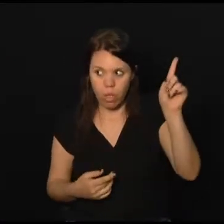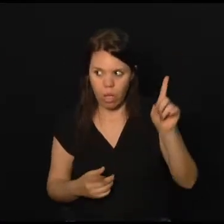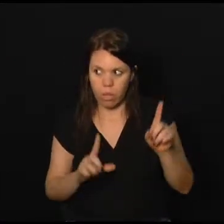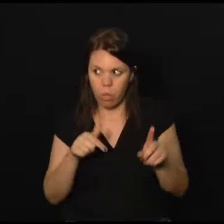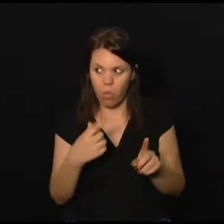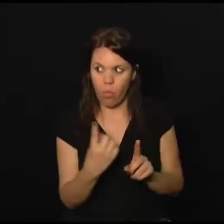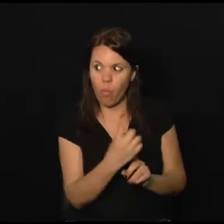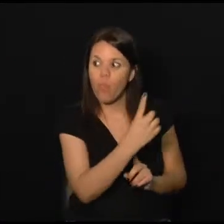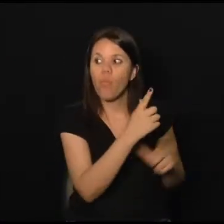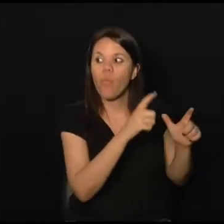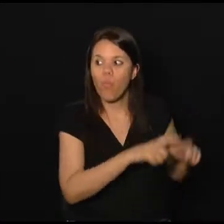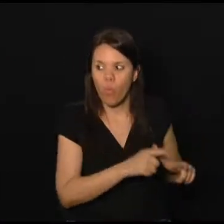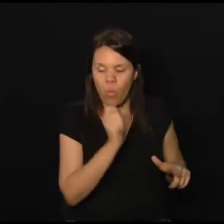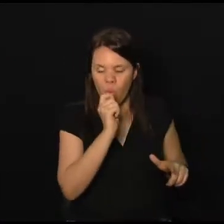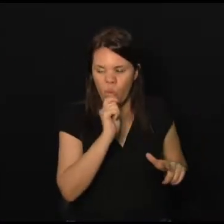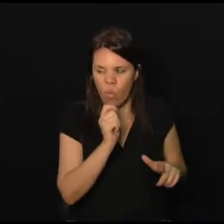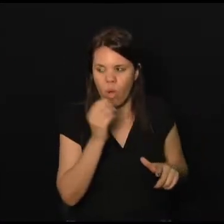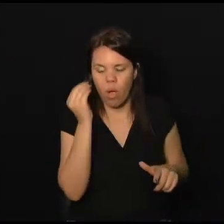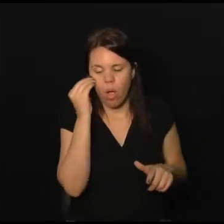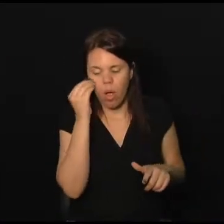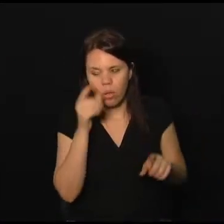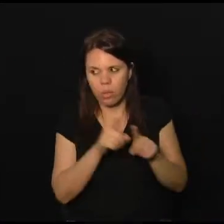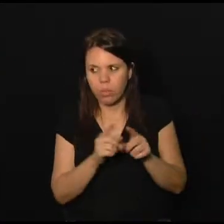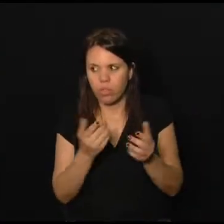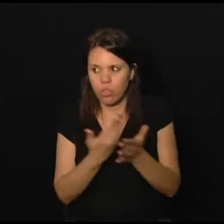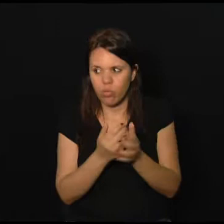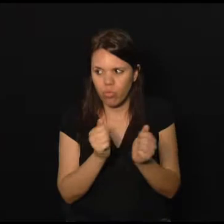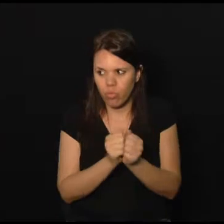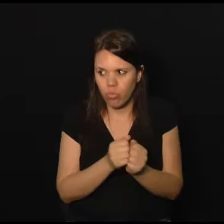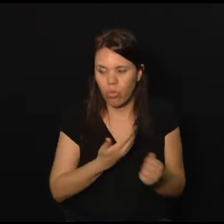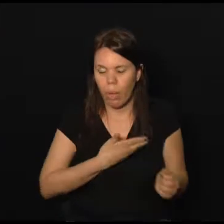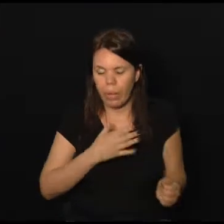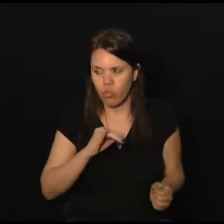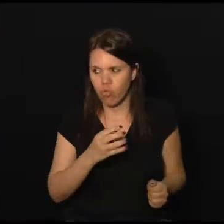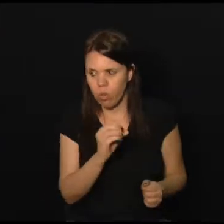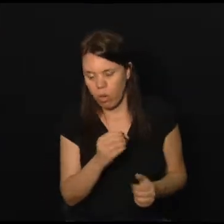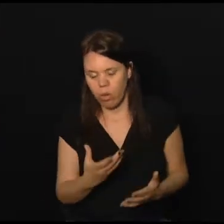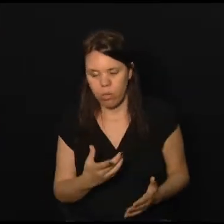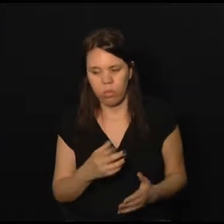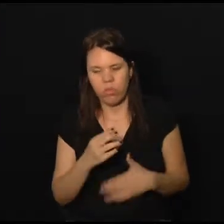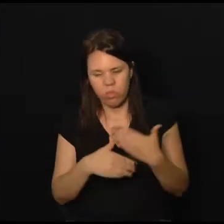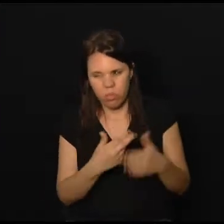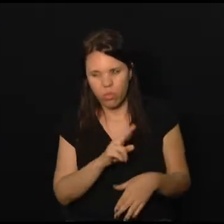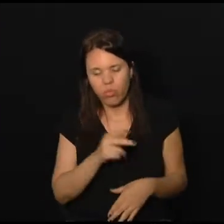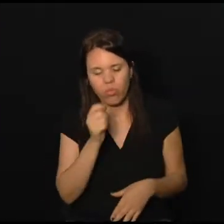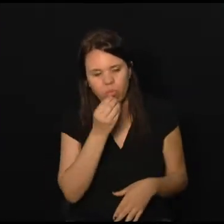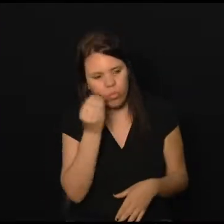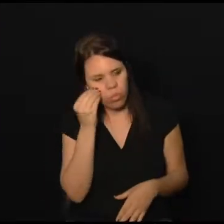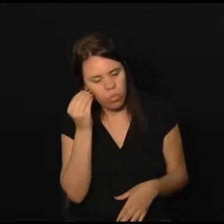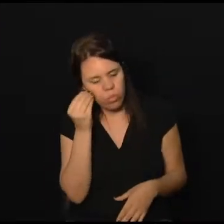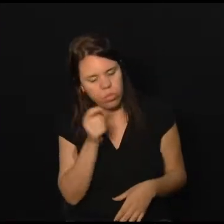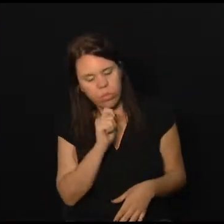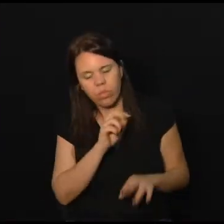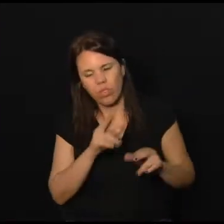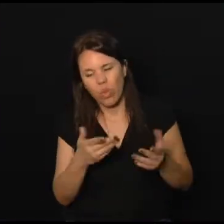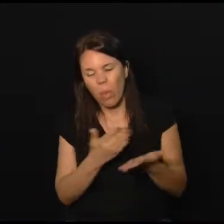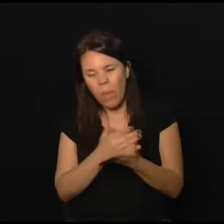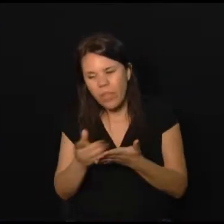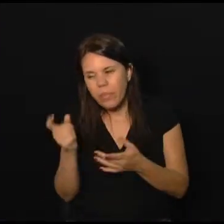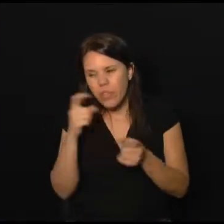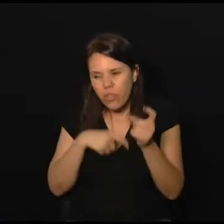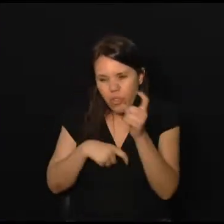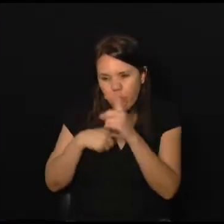estudar com o João. Ok, mas com o João ele vai estar tendo um processo de uso de drogas. Então, começam mentiras,